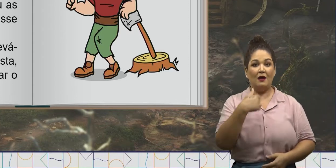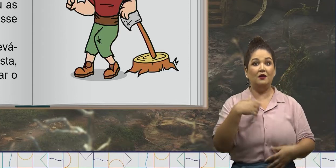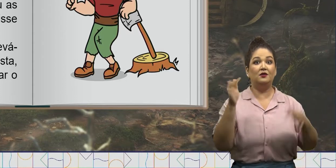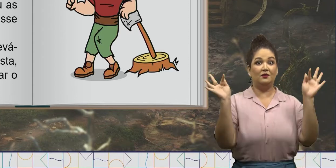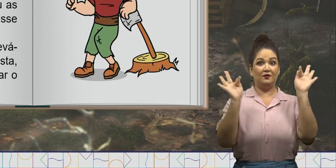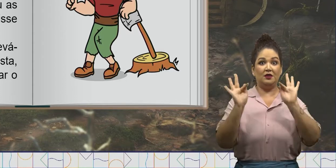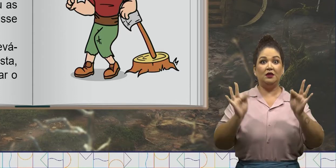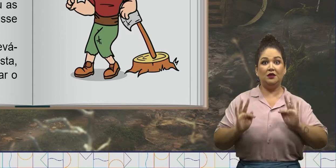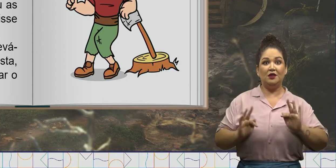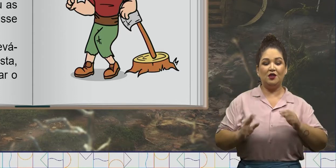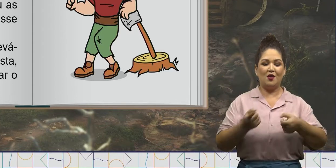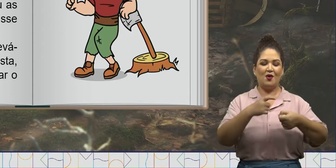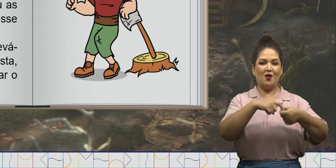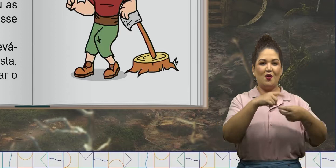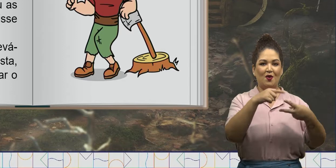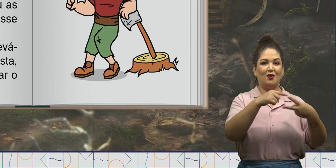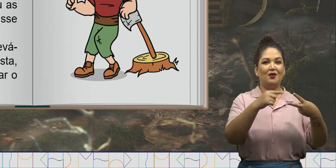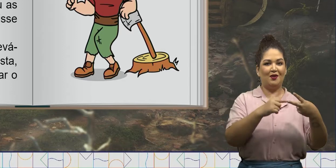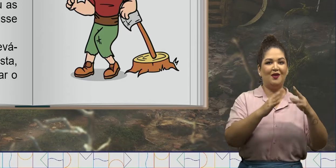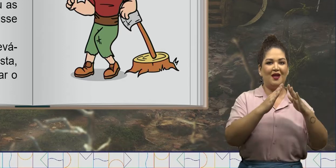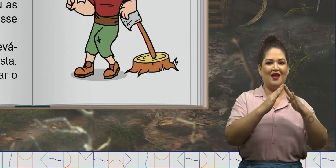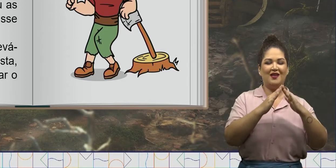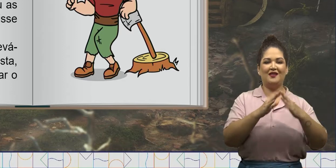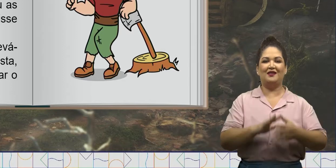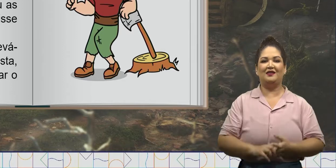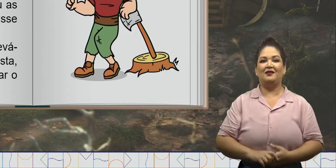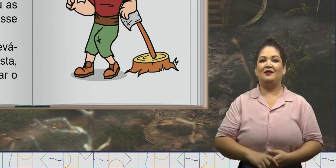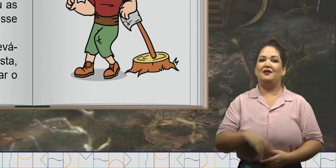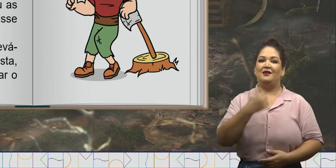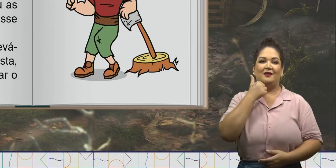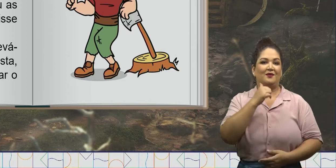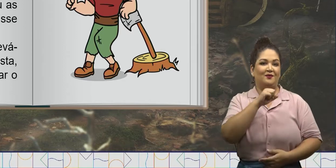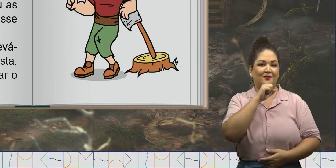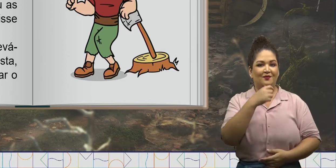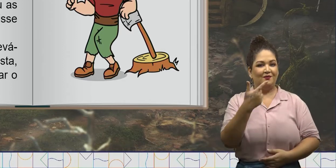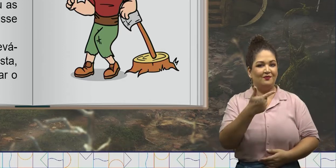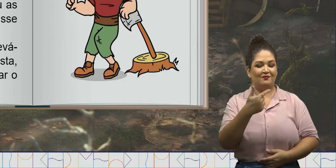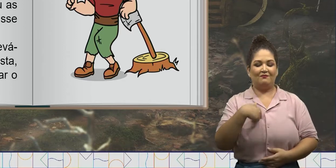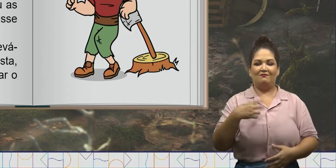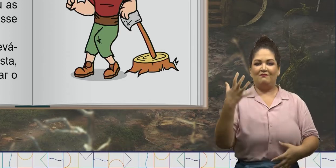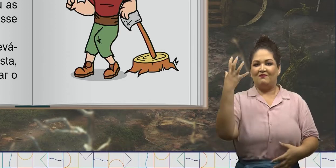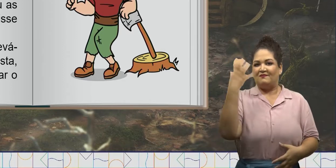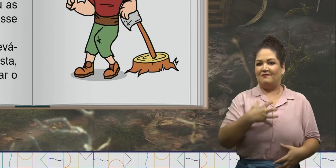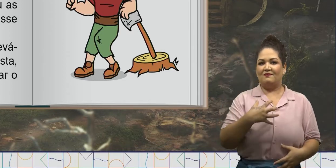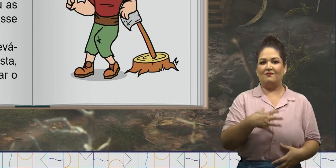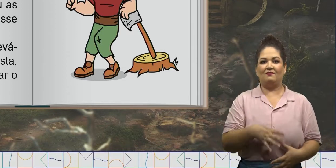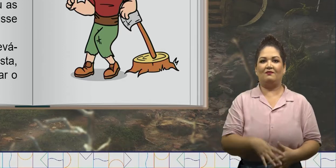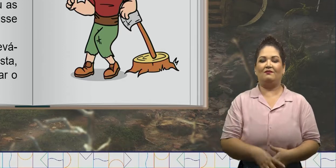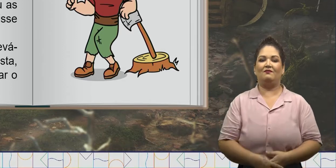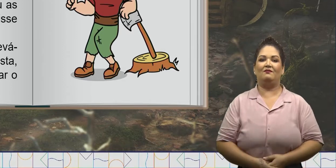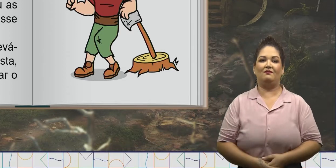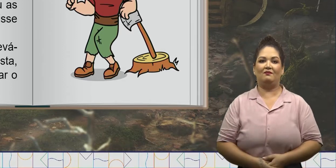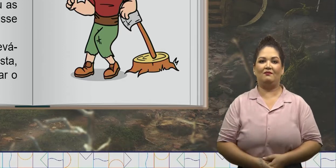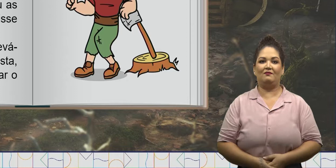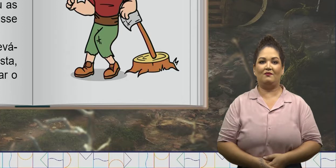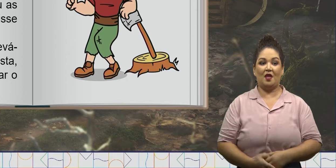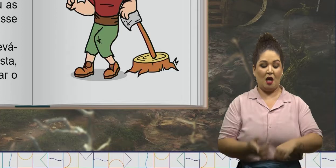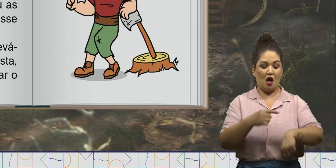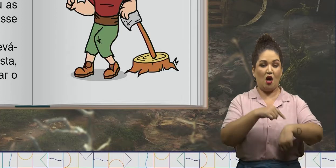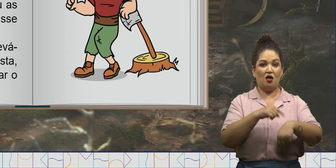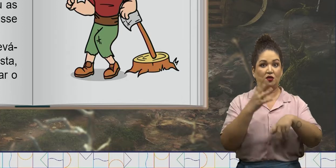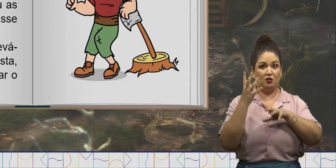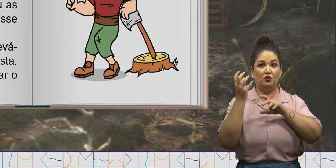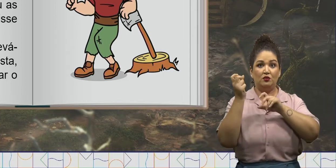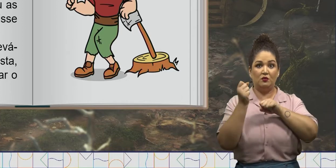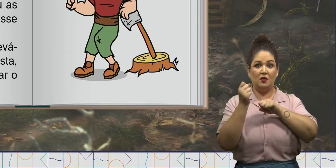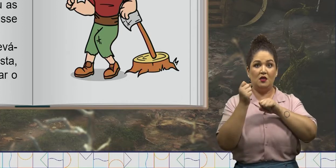ficado contente com o retorno dos filhos, a madrasta se irritou. Na hora de